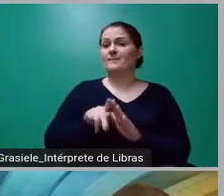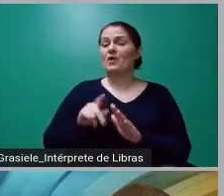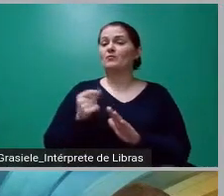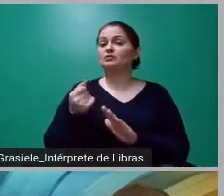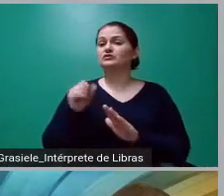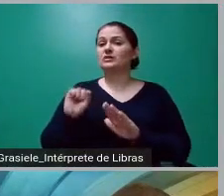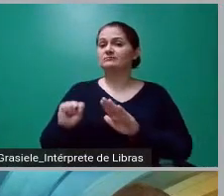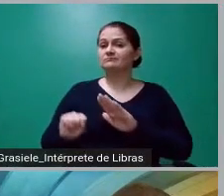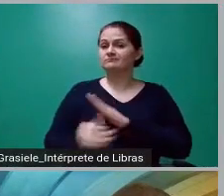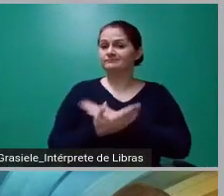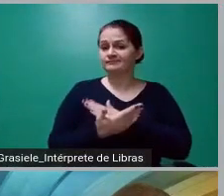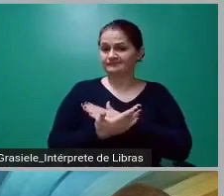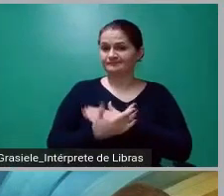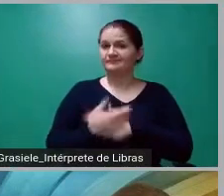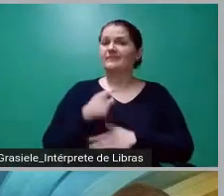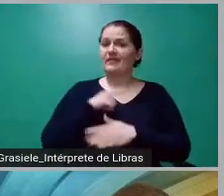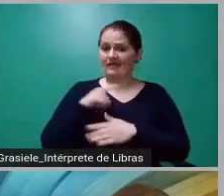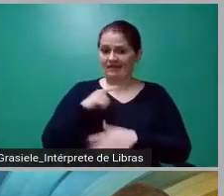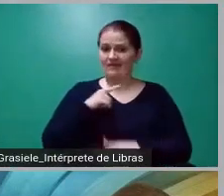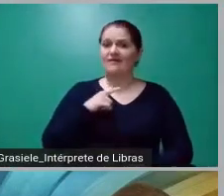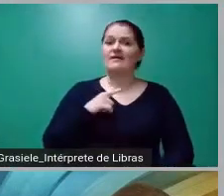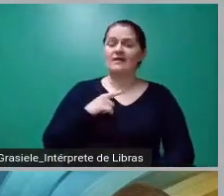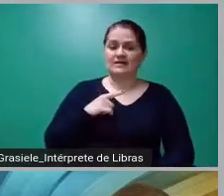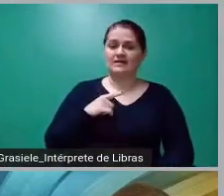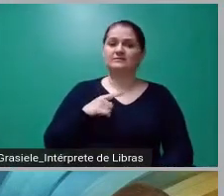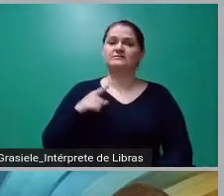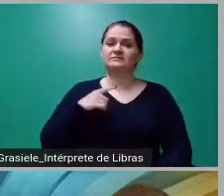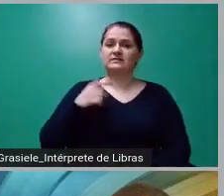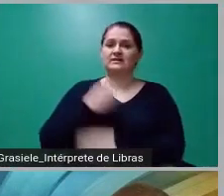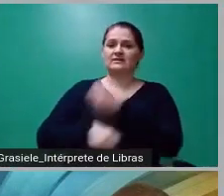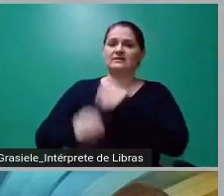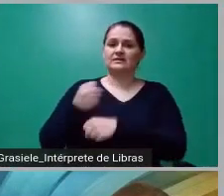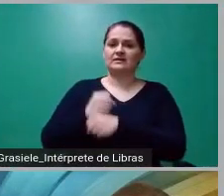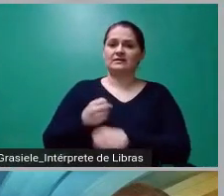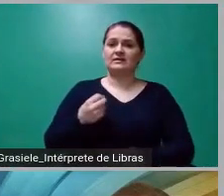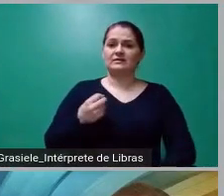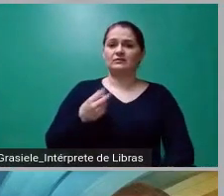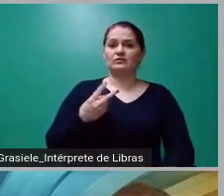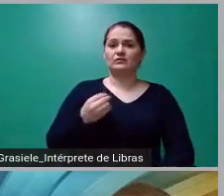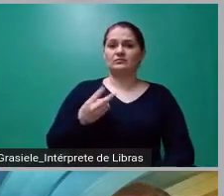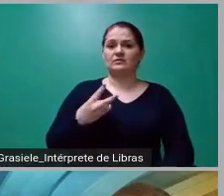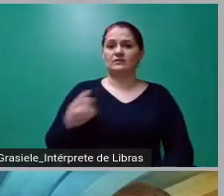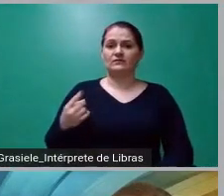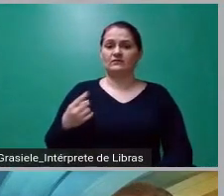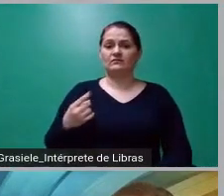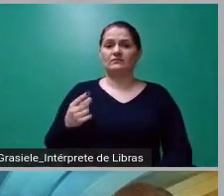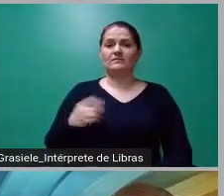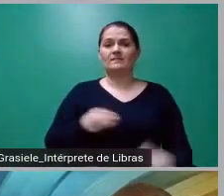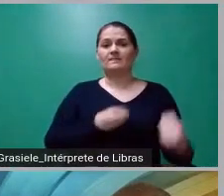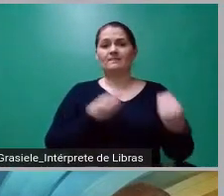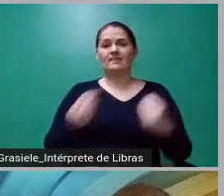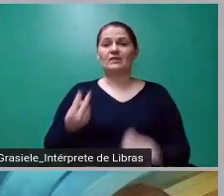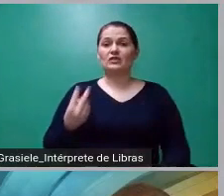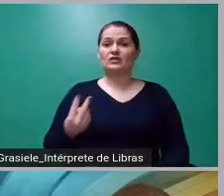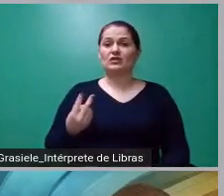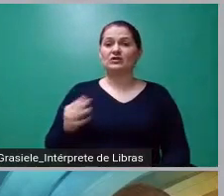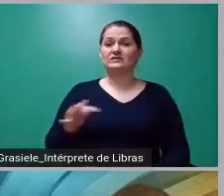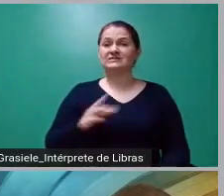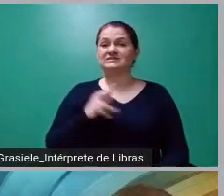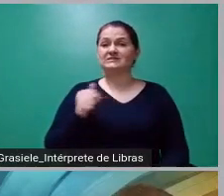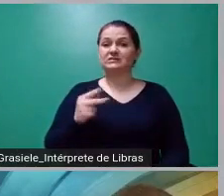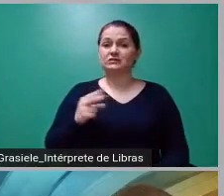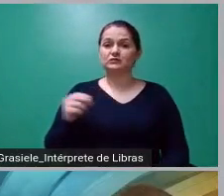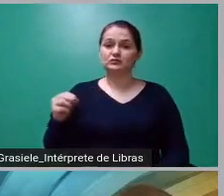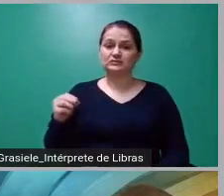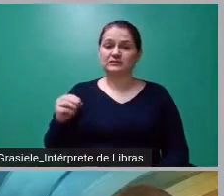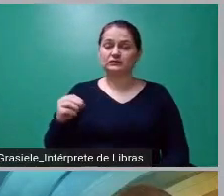de 2021, com amplo privilégio para a dívida, 2 trilhões e 200 reservados este